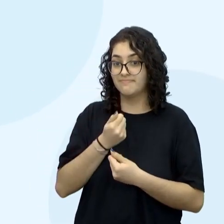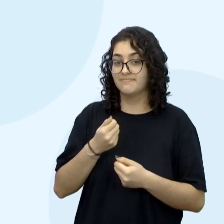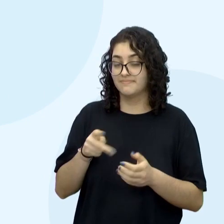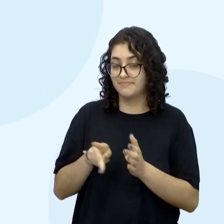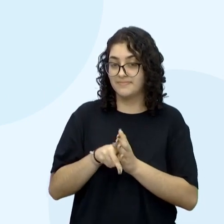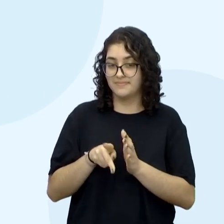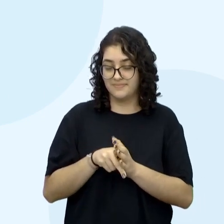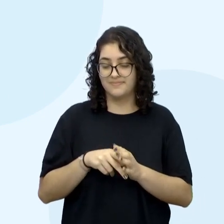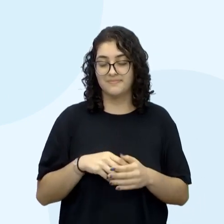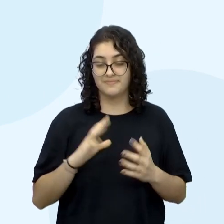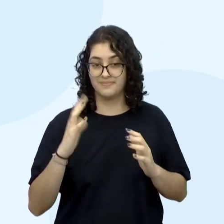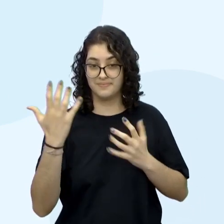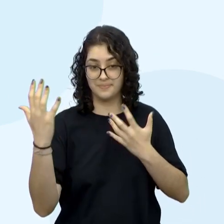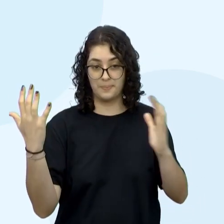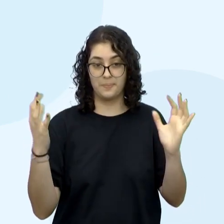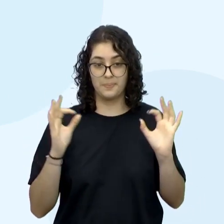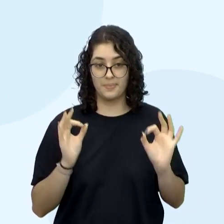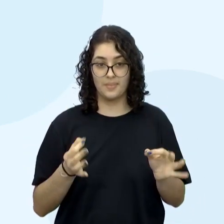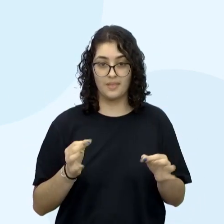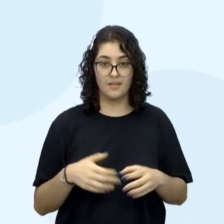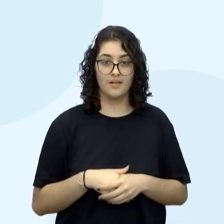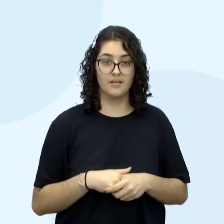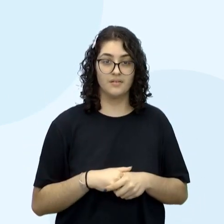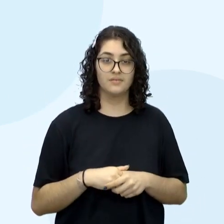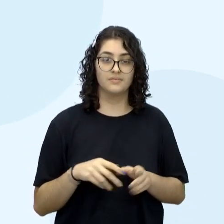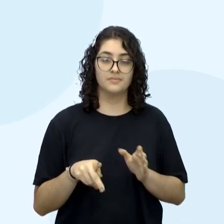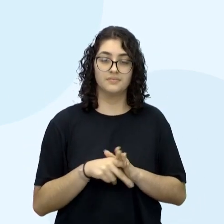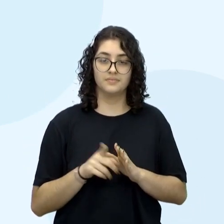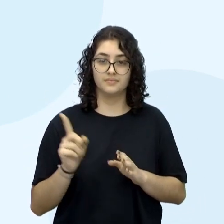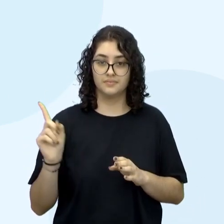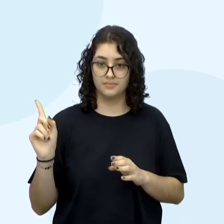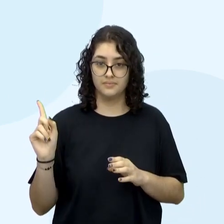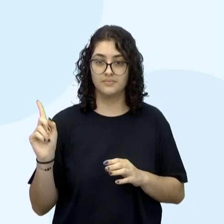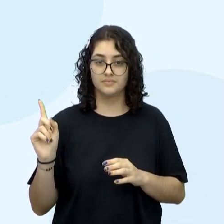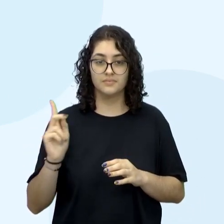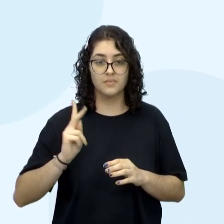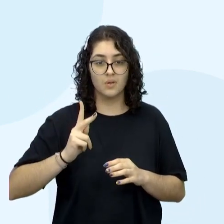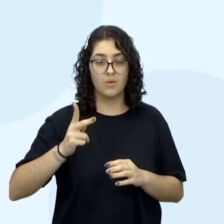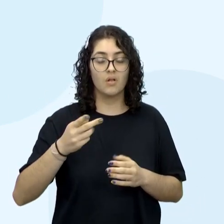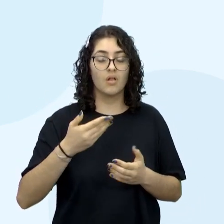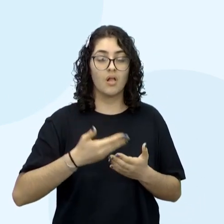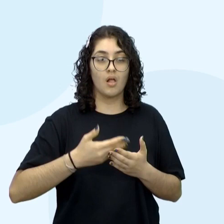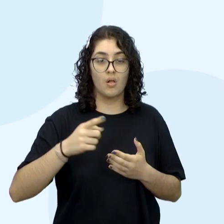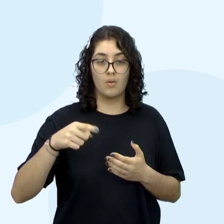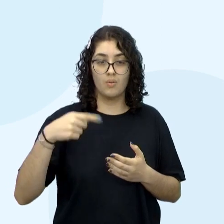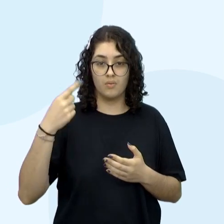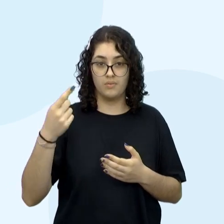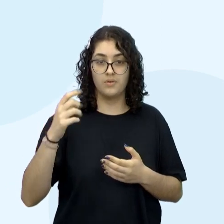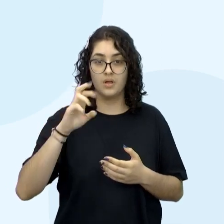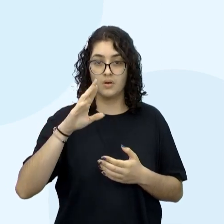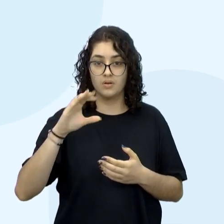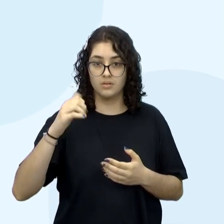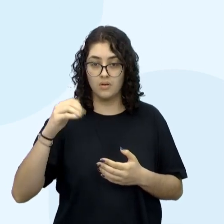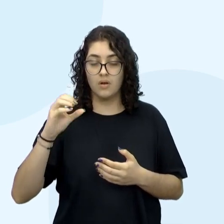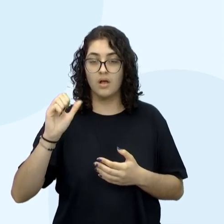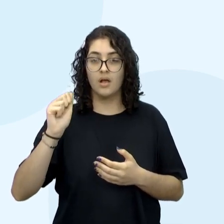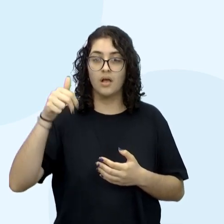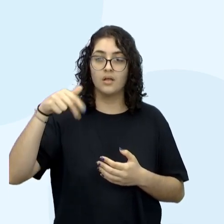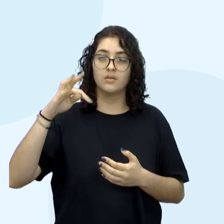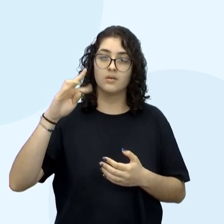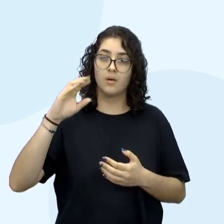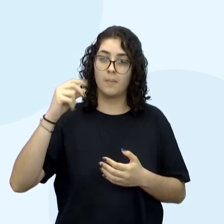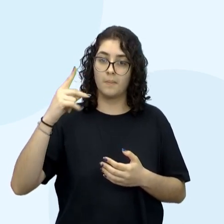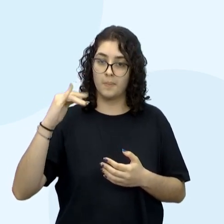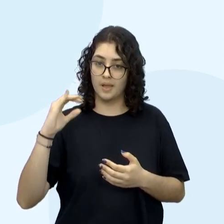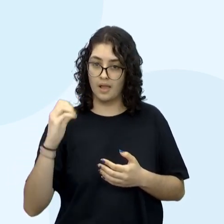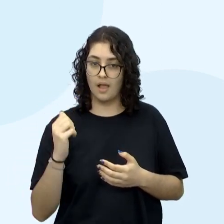Fechou? Ficou pra gente a erosão antrópica. Tá? A gente vai continuar falando da erosão antrópica, por causa que é justamente a erosão causada